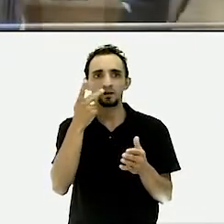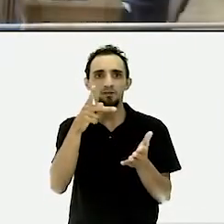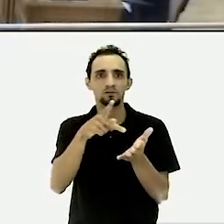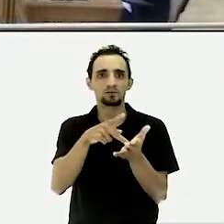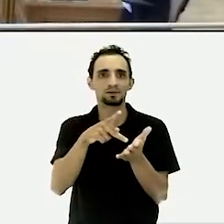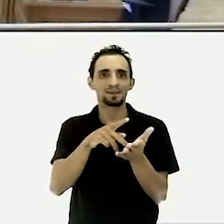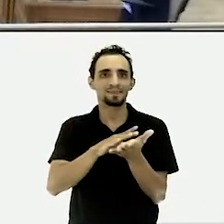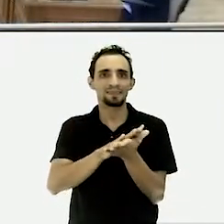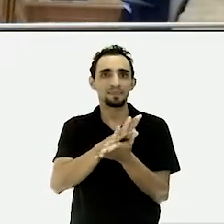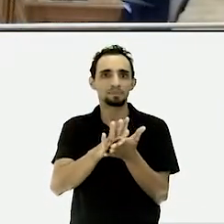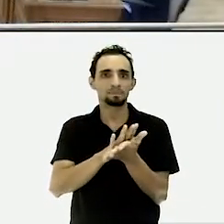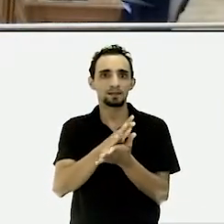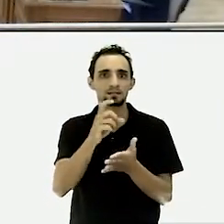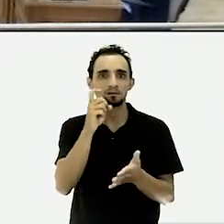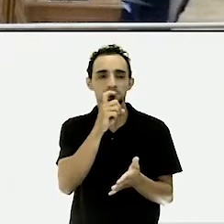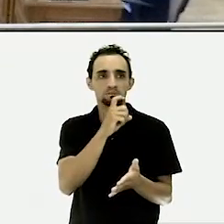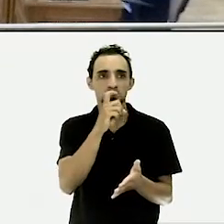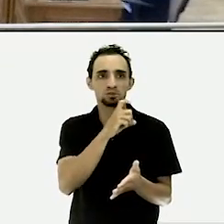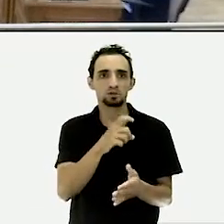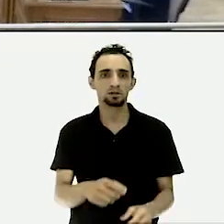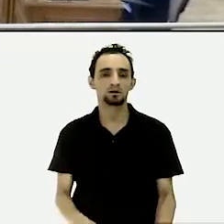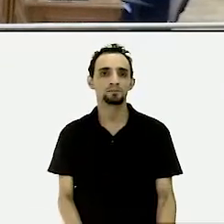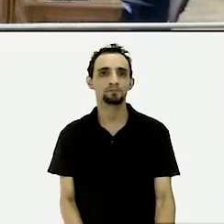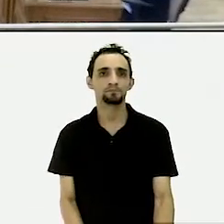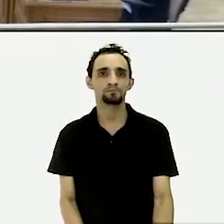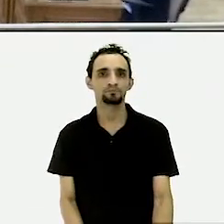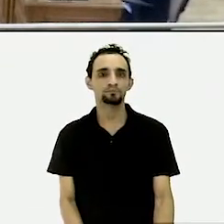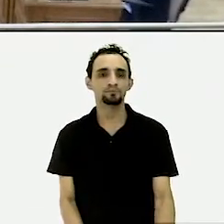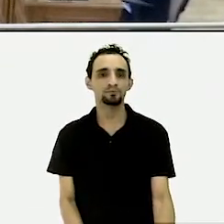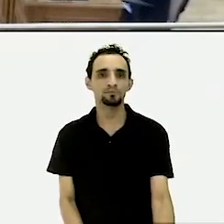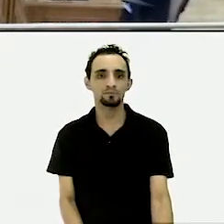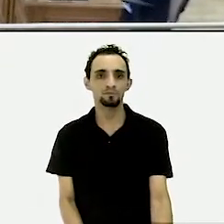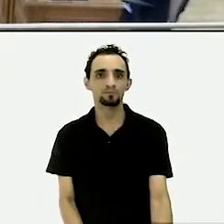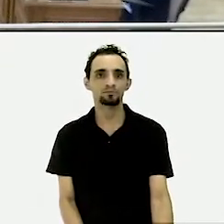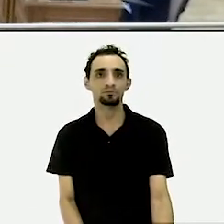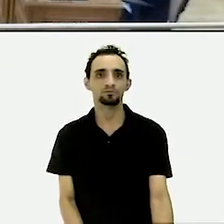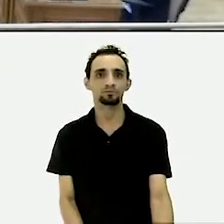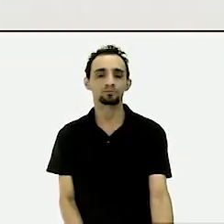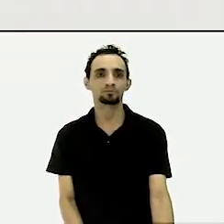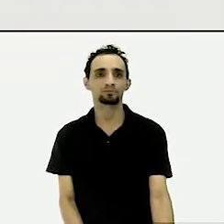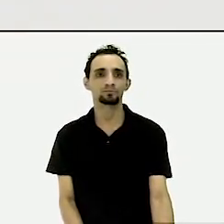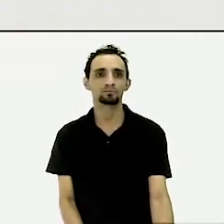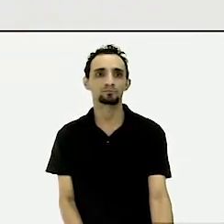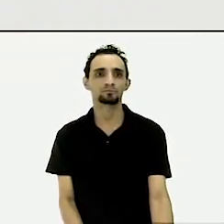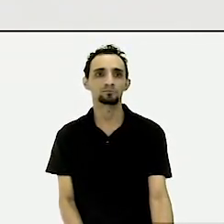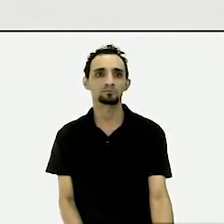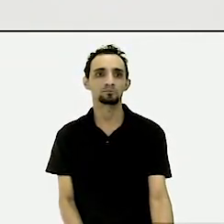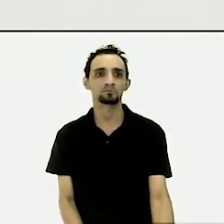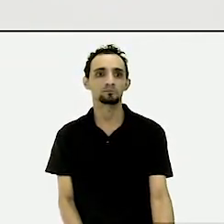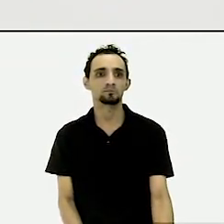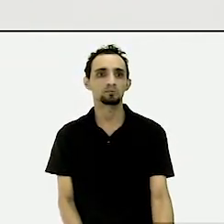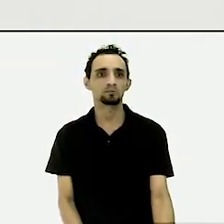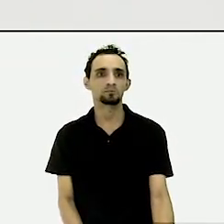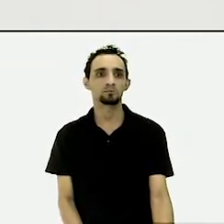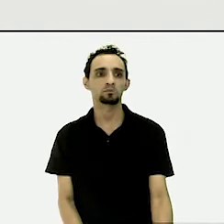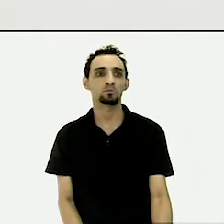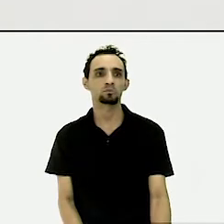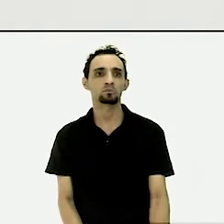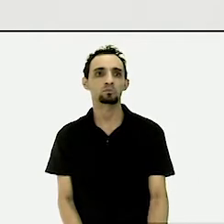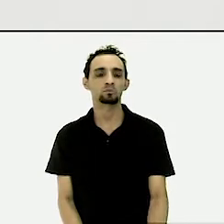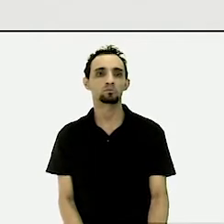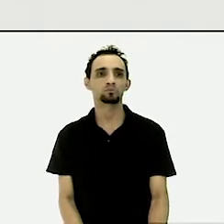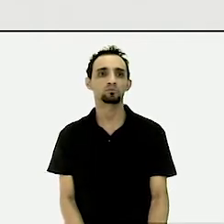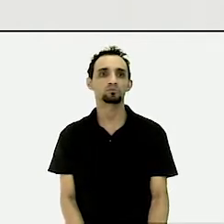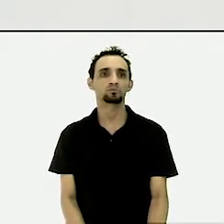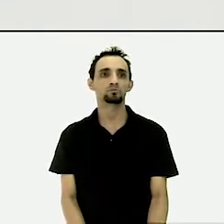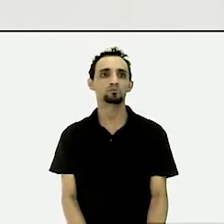Claro. Eu queria só dizer que vou votar favorável ao sua moção de repúdio. A gente era criança, ouvia falar